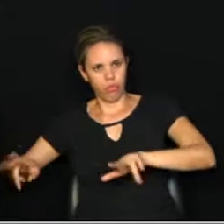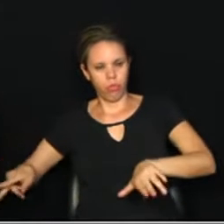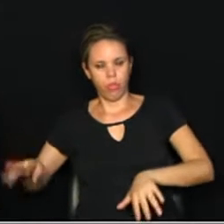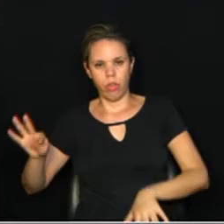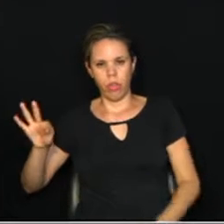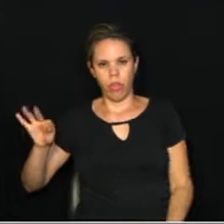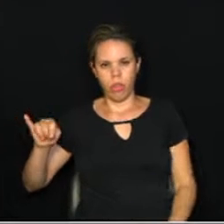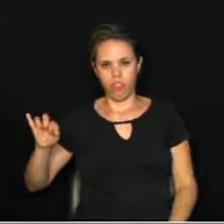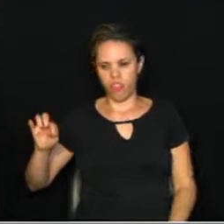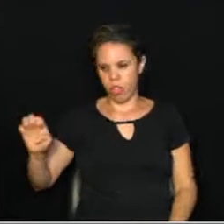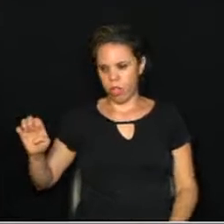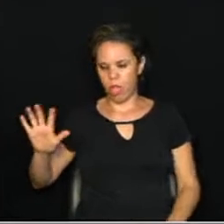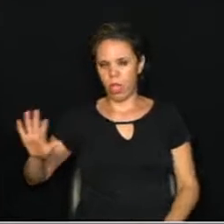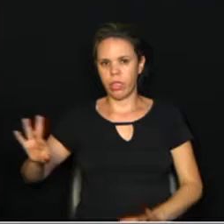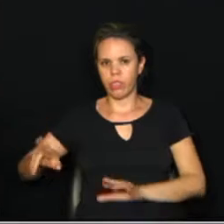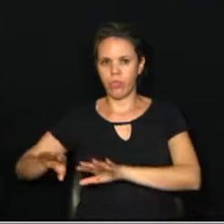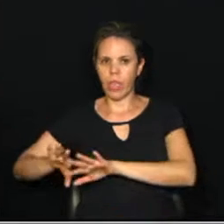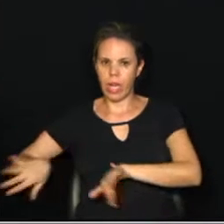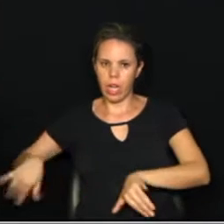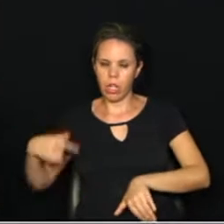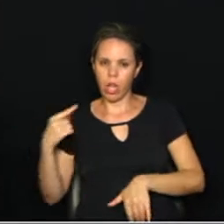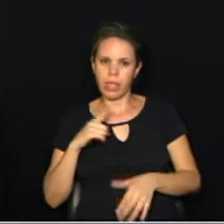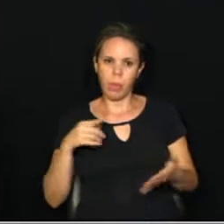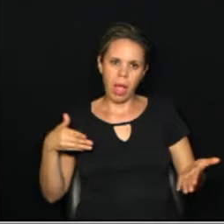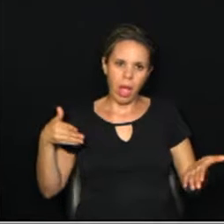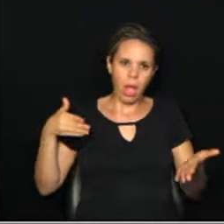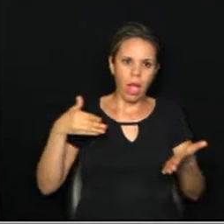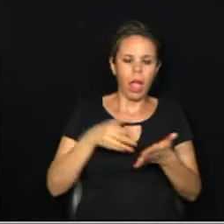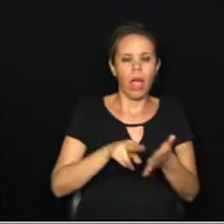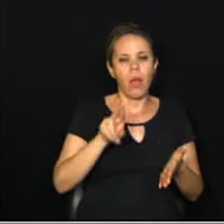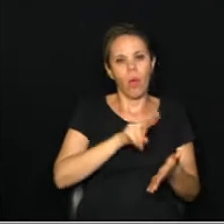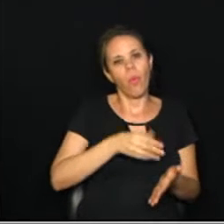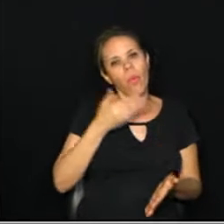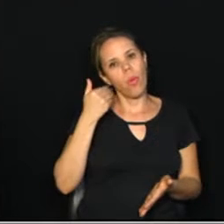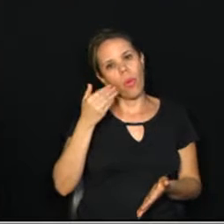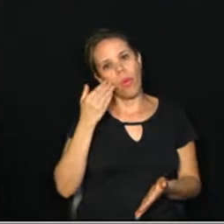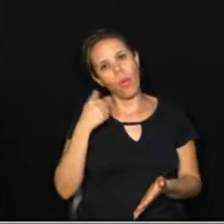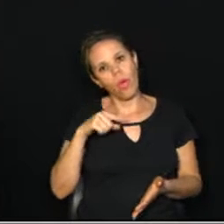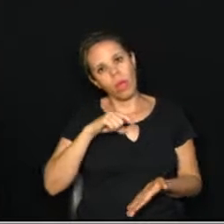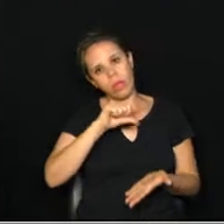Tietê, nós temos uma certa limitação da disponibilidade